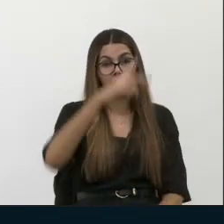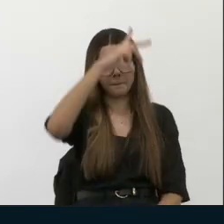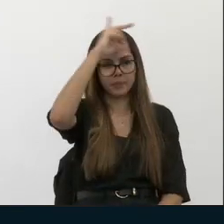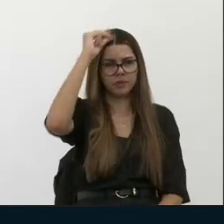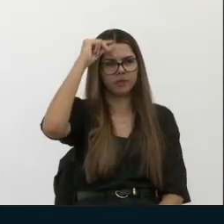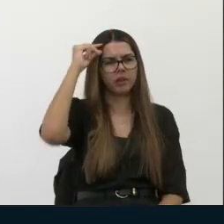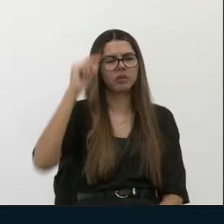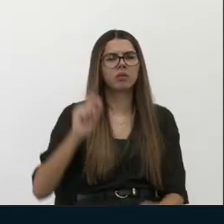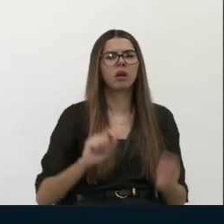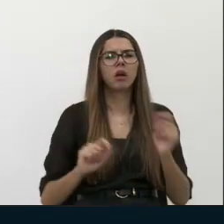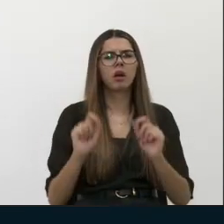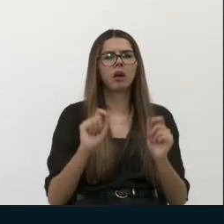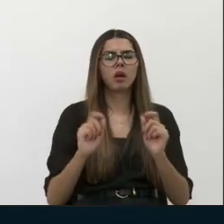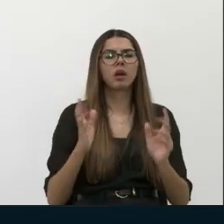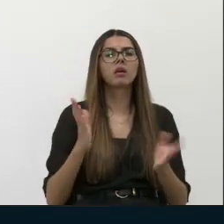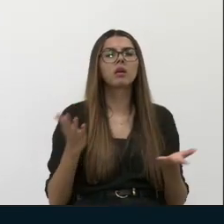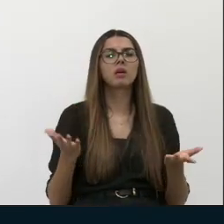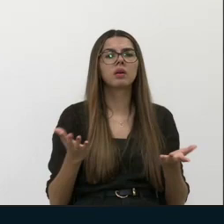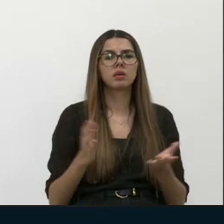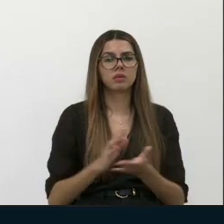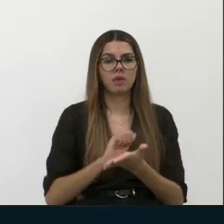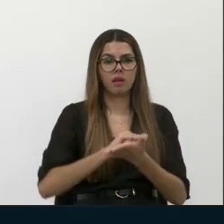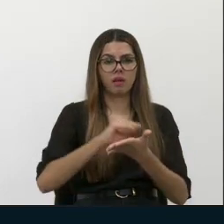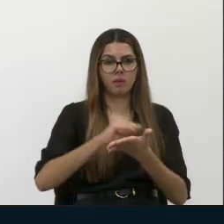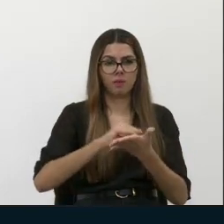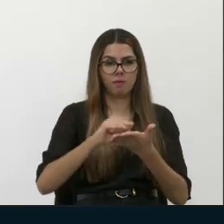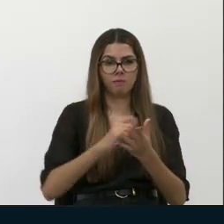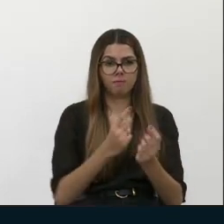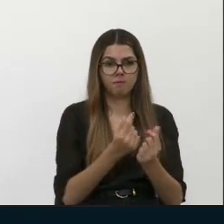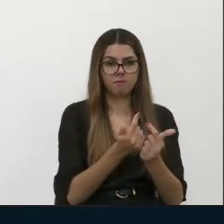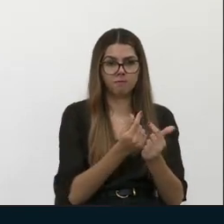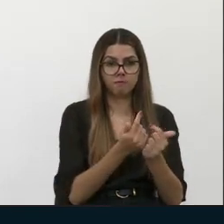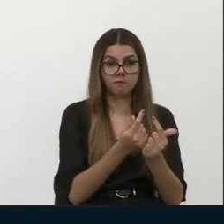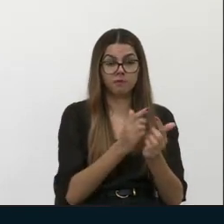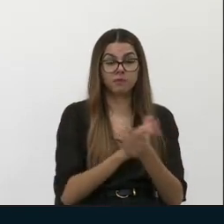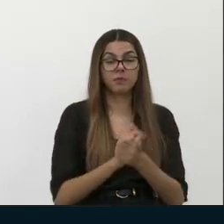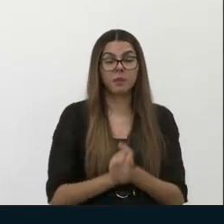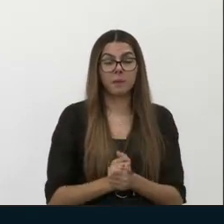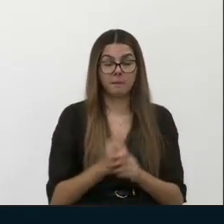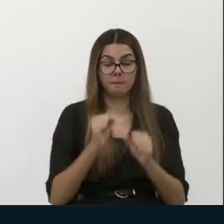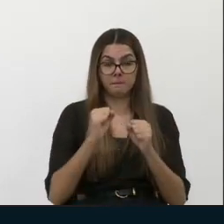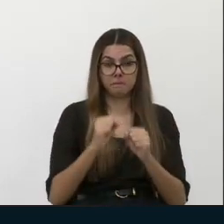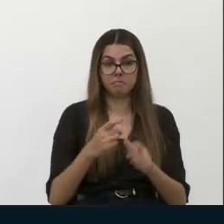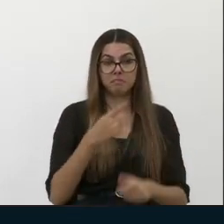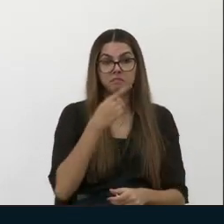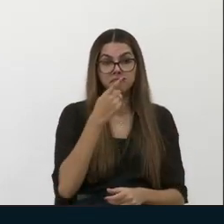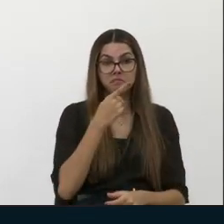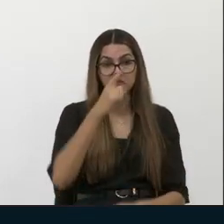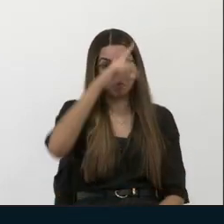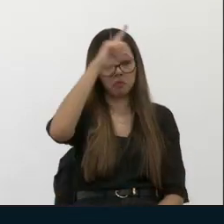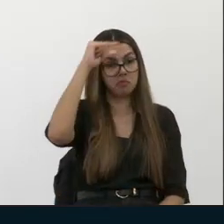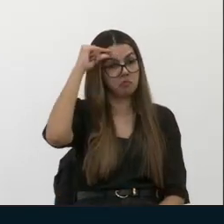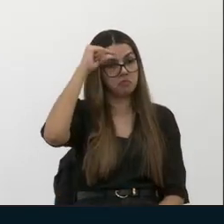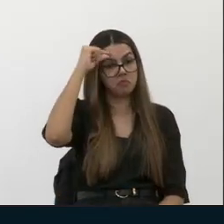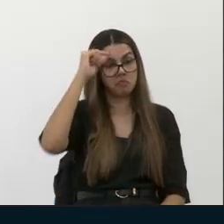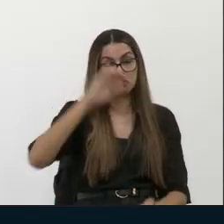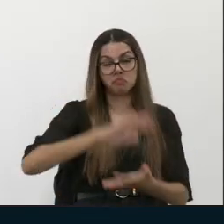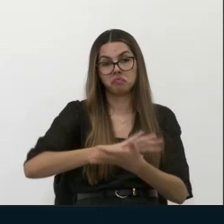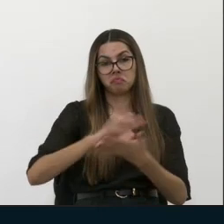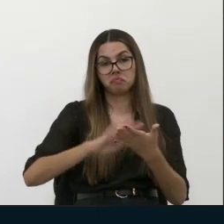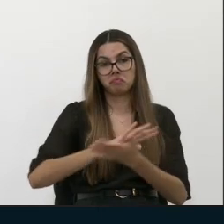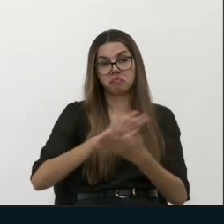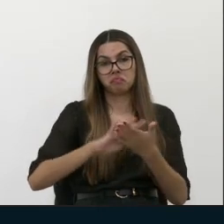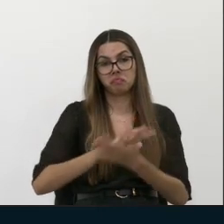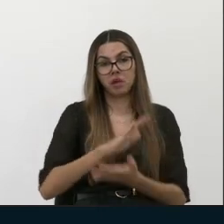quem é prefeito é que tem a caneta orçamentária. E aí eu posso dizer que o Guti não fez nada. Perdeu